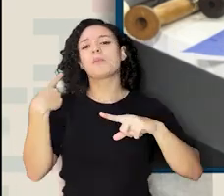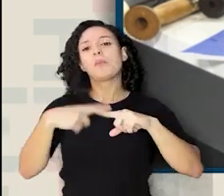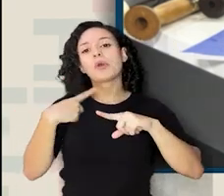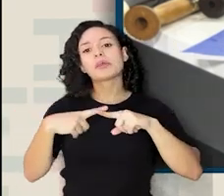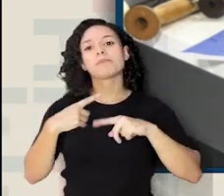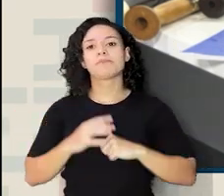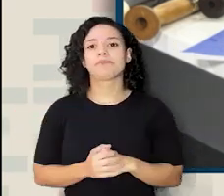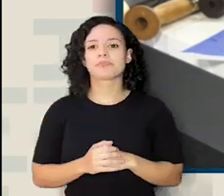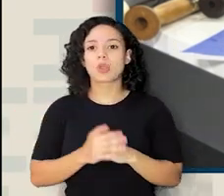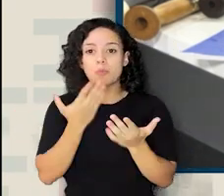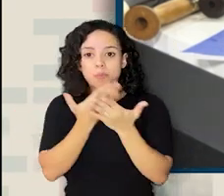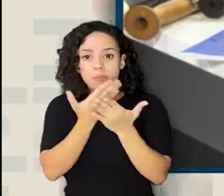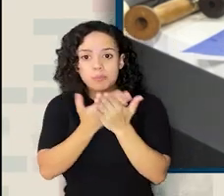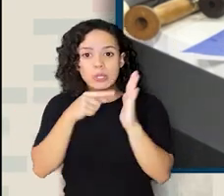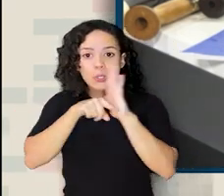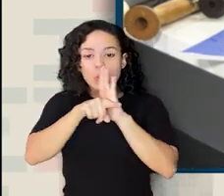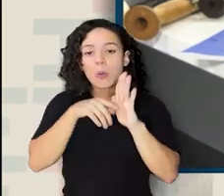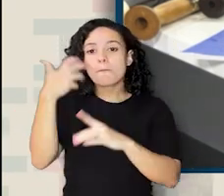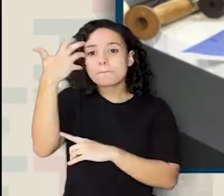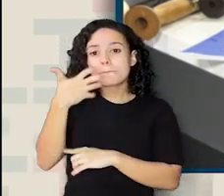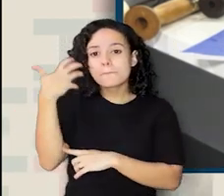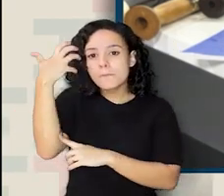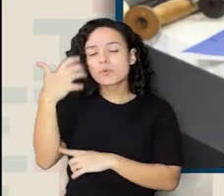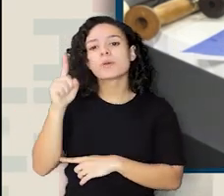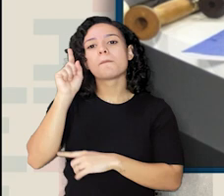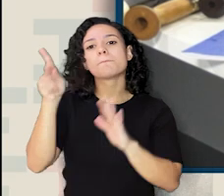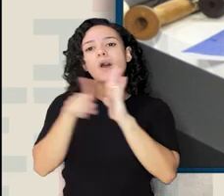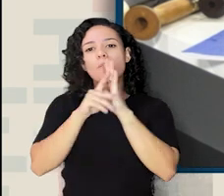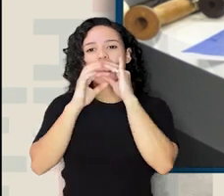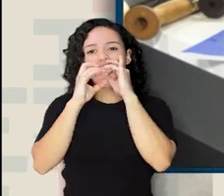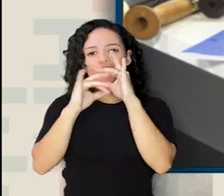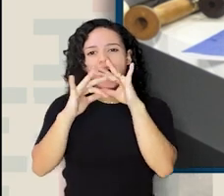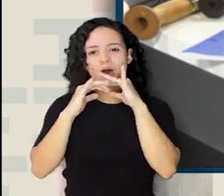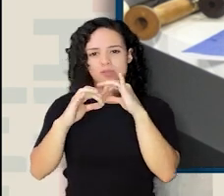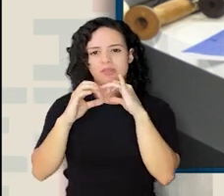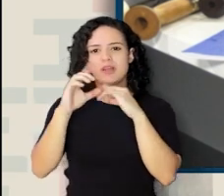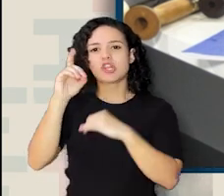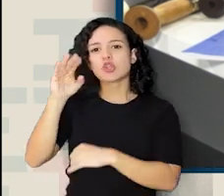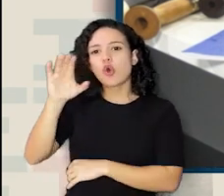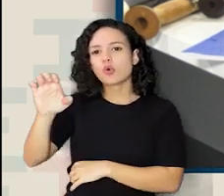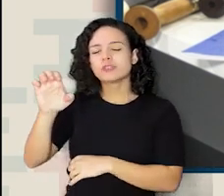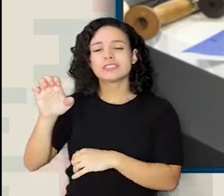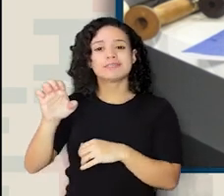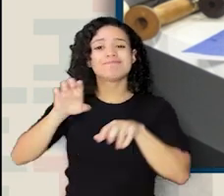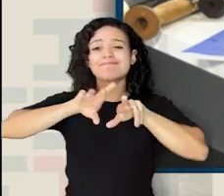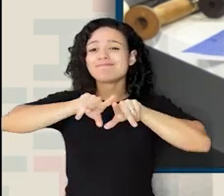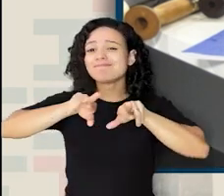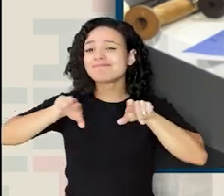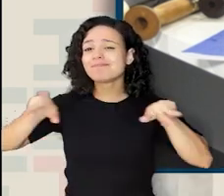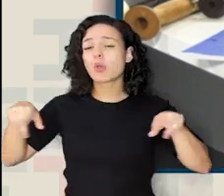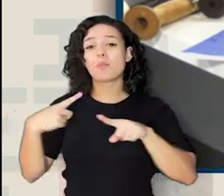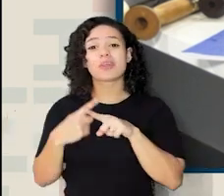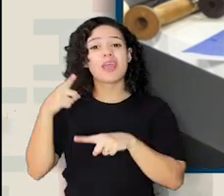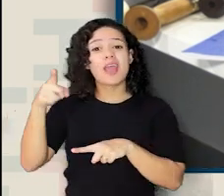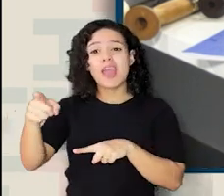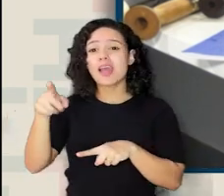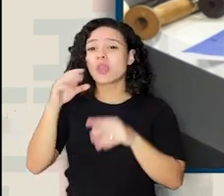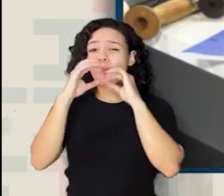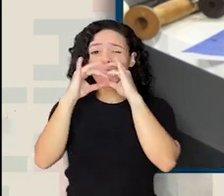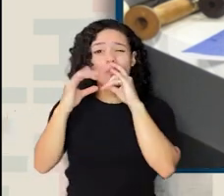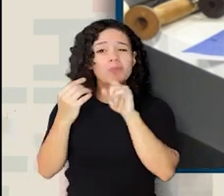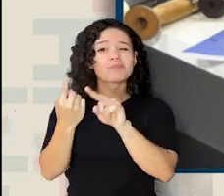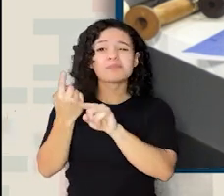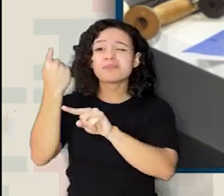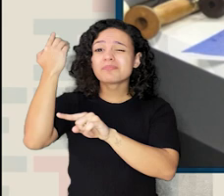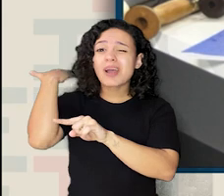é interessante falar sobre isso porque o estudo do repertório da flauta doce, ele é muito vasto, porque a flauta